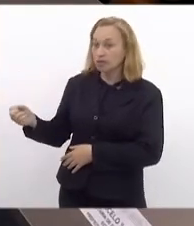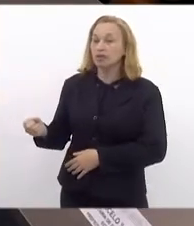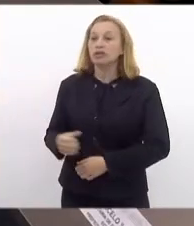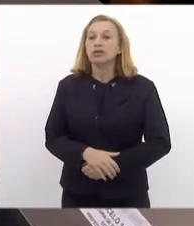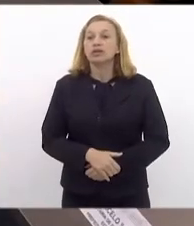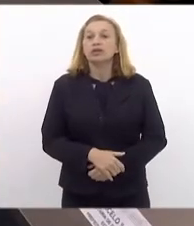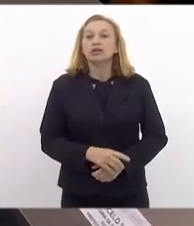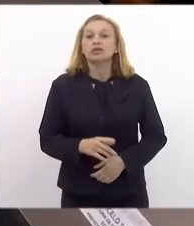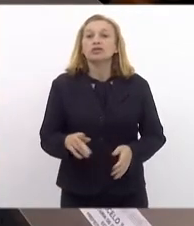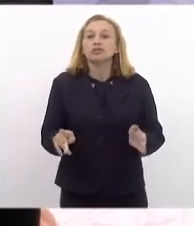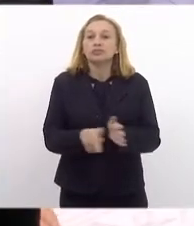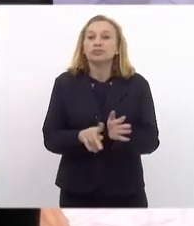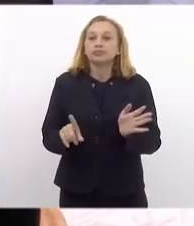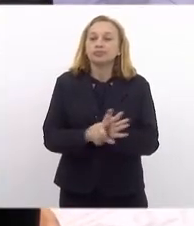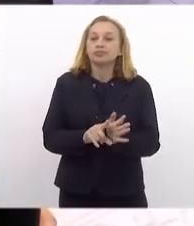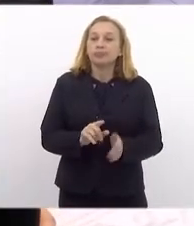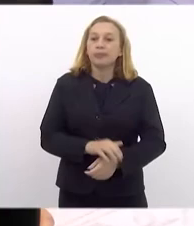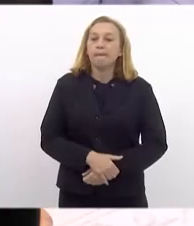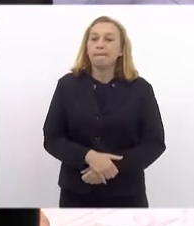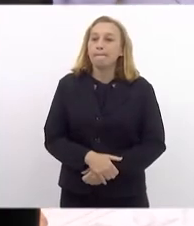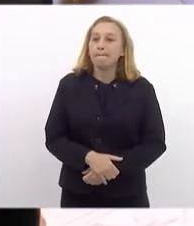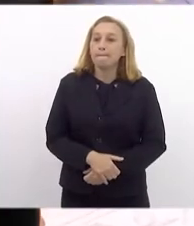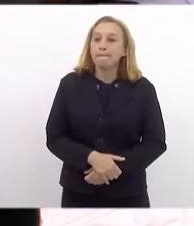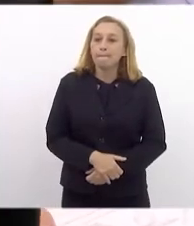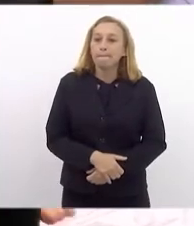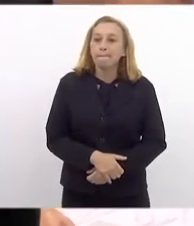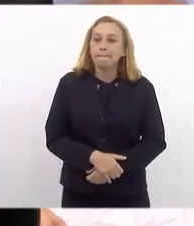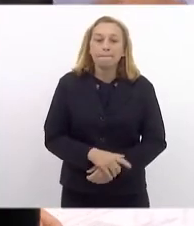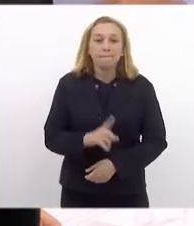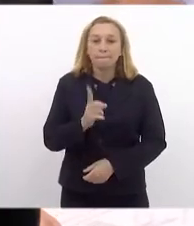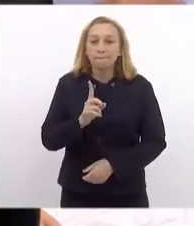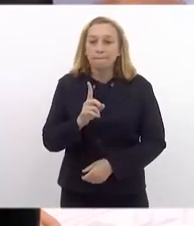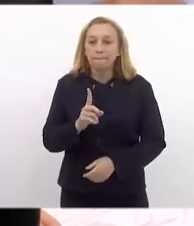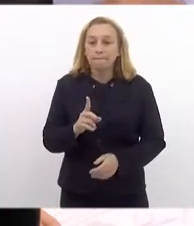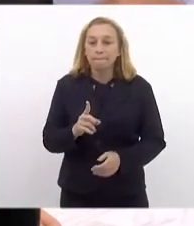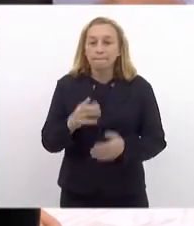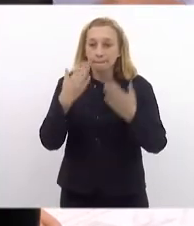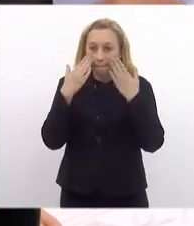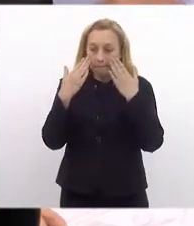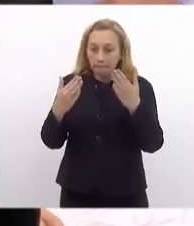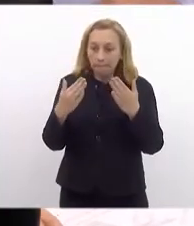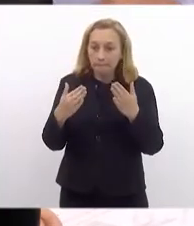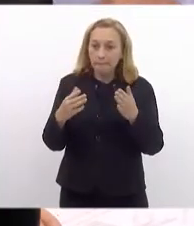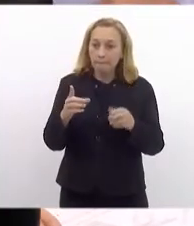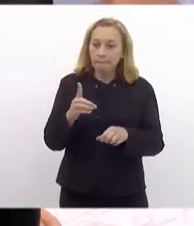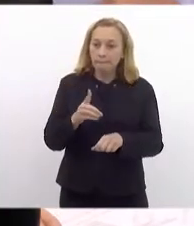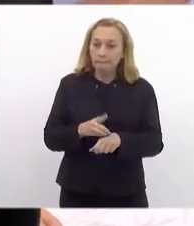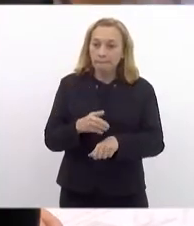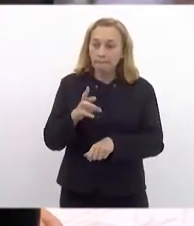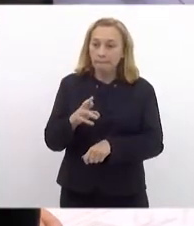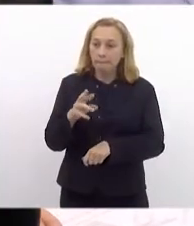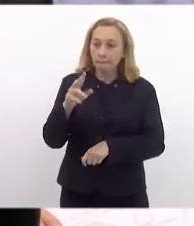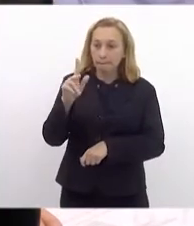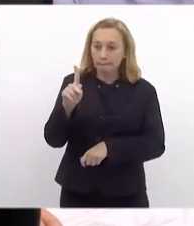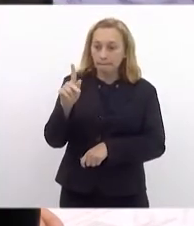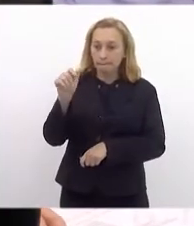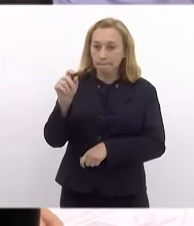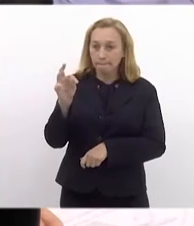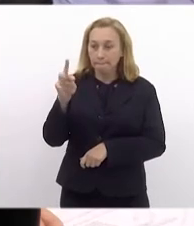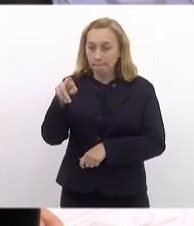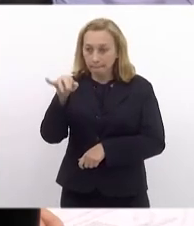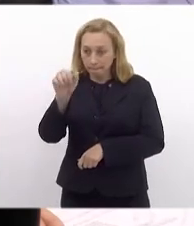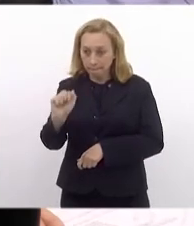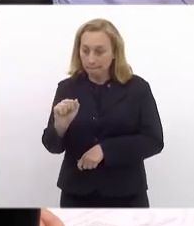e este projeto de lei e não foi apresentado pelo Doutor patuleia eles